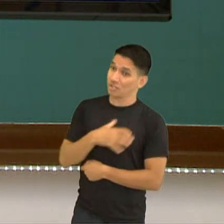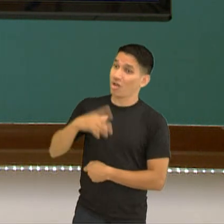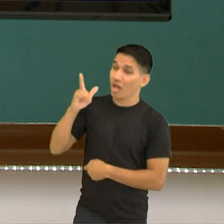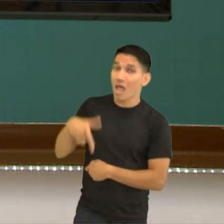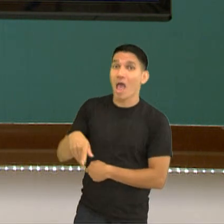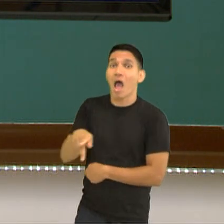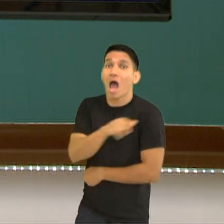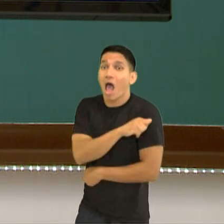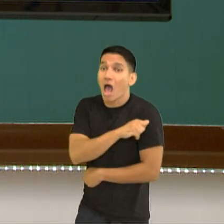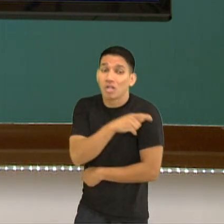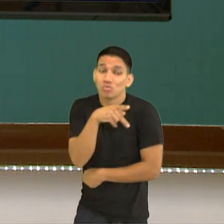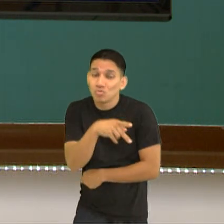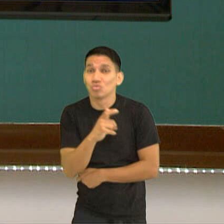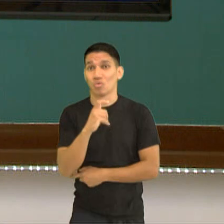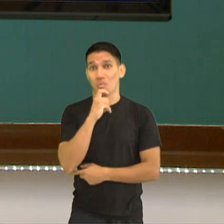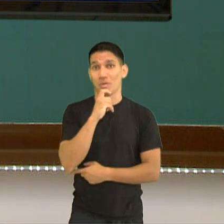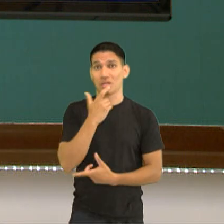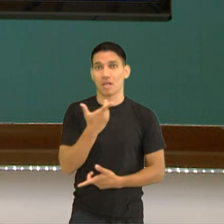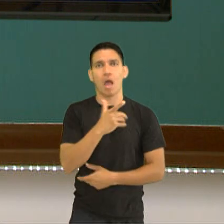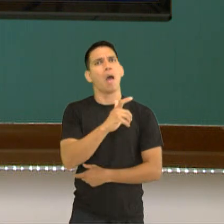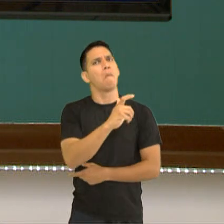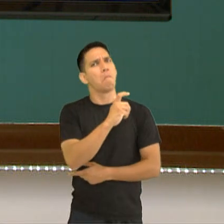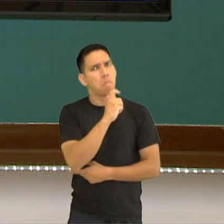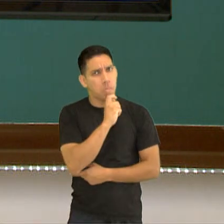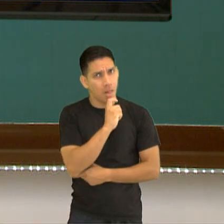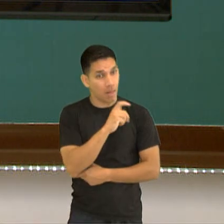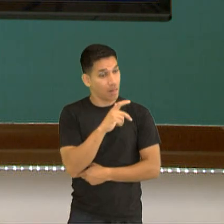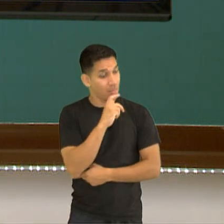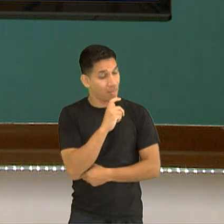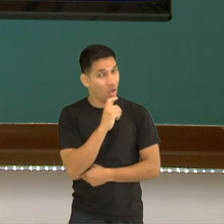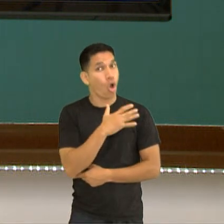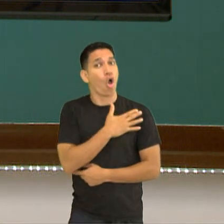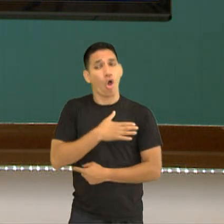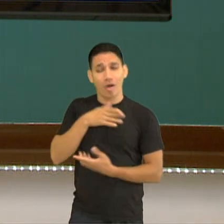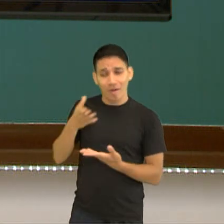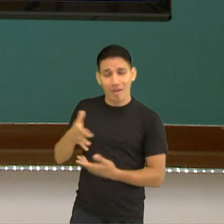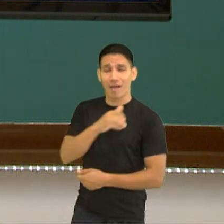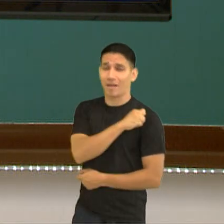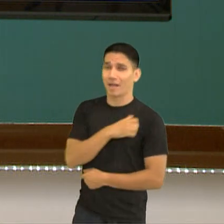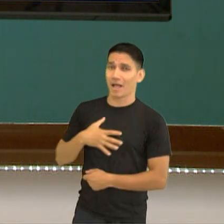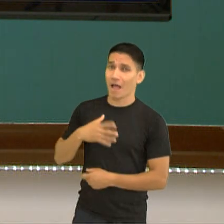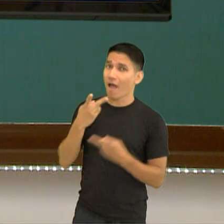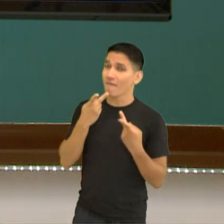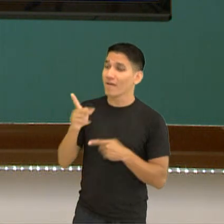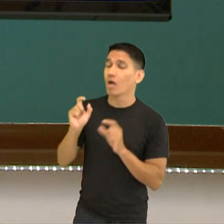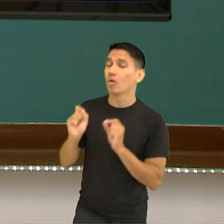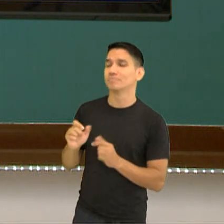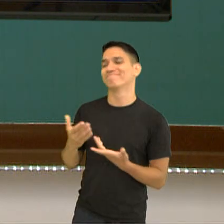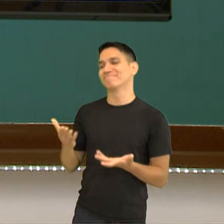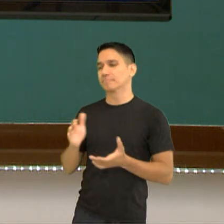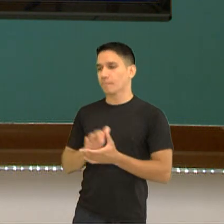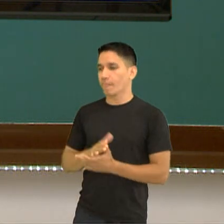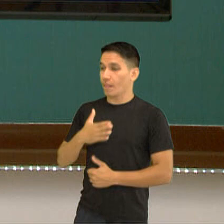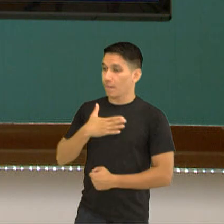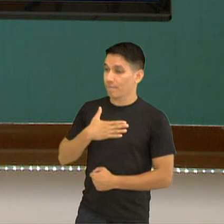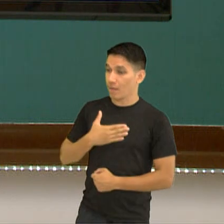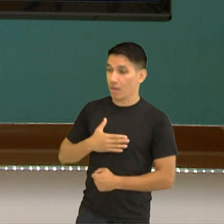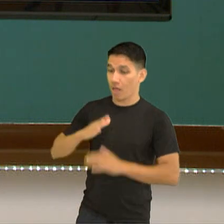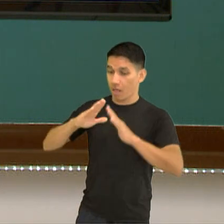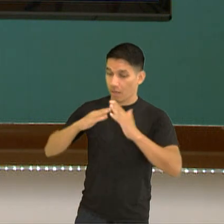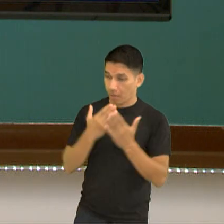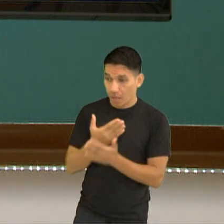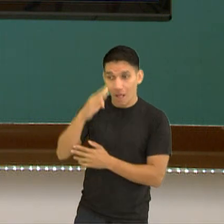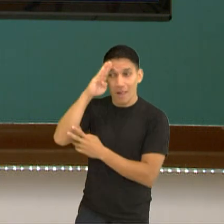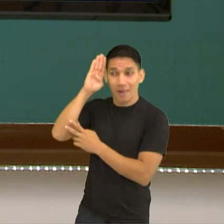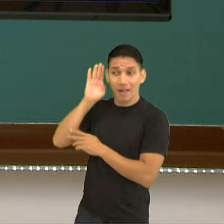Platão. E Platão gostava muito de Aristóteles. Sobre ele dizia o seguinte: minha academia se compõe de